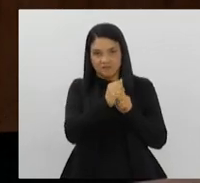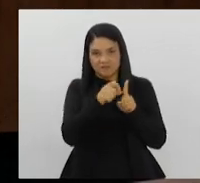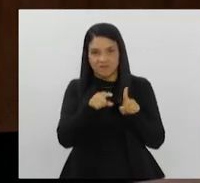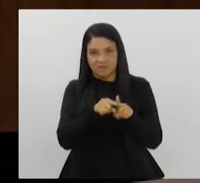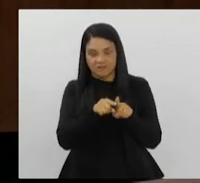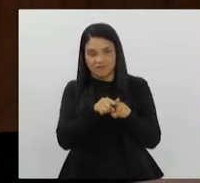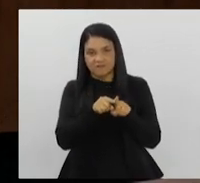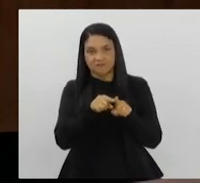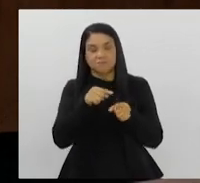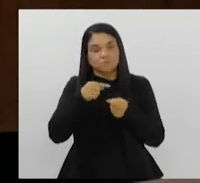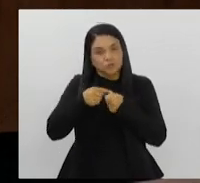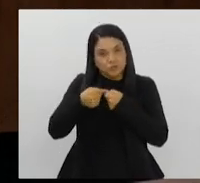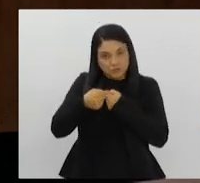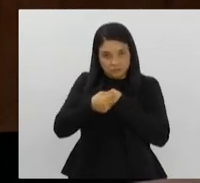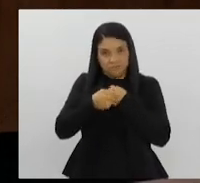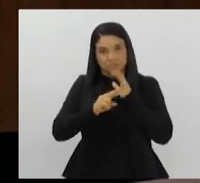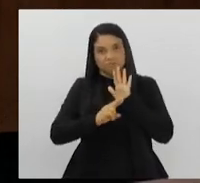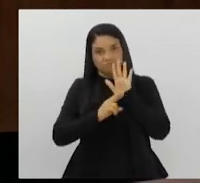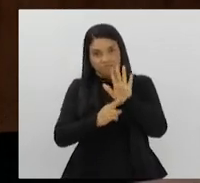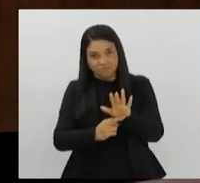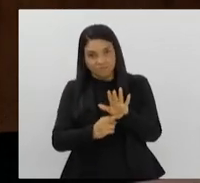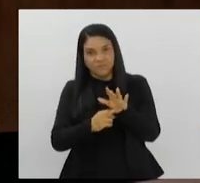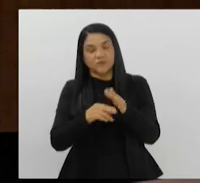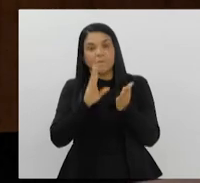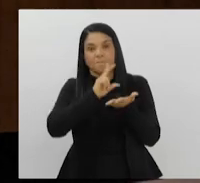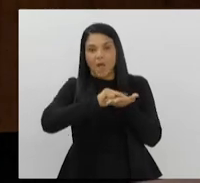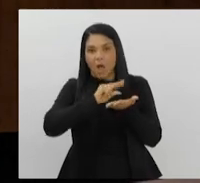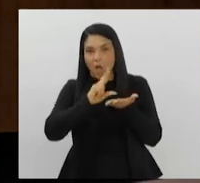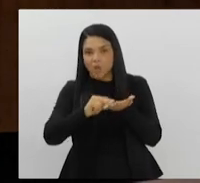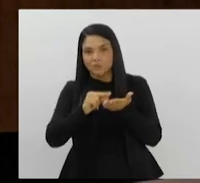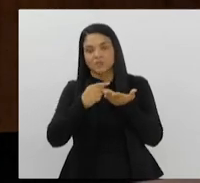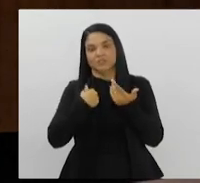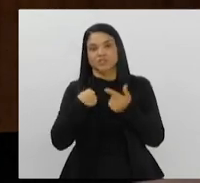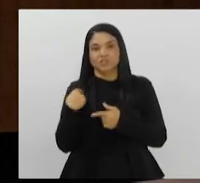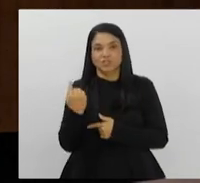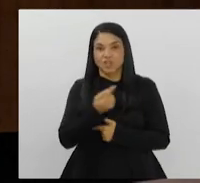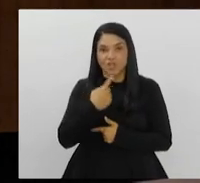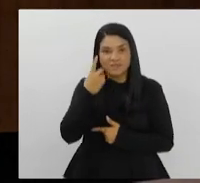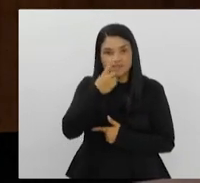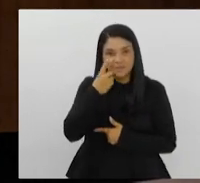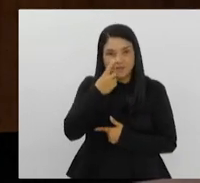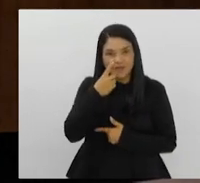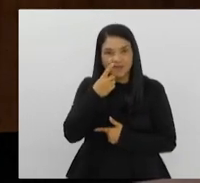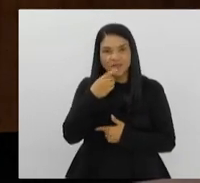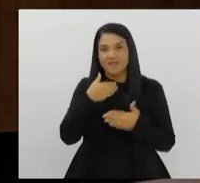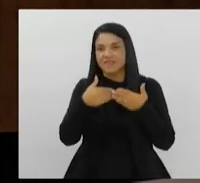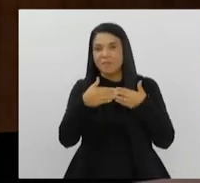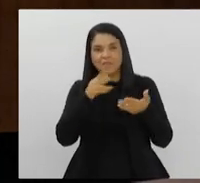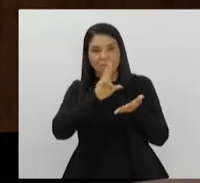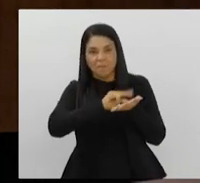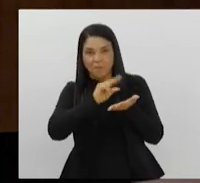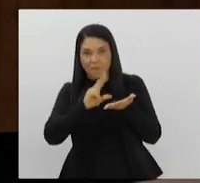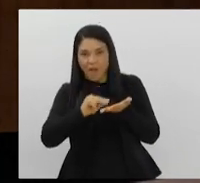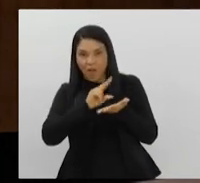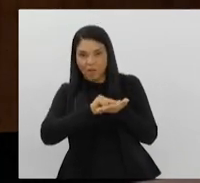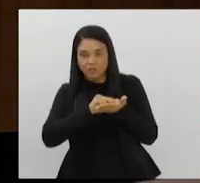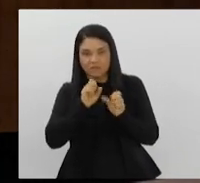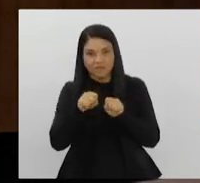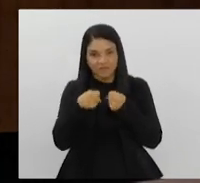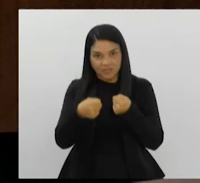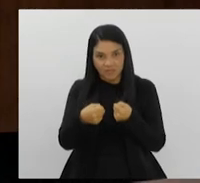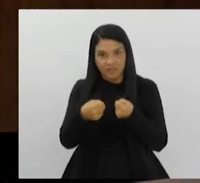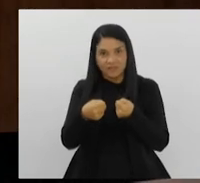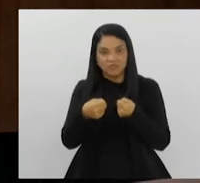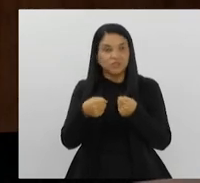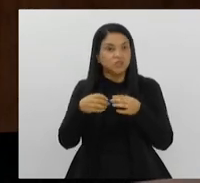representar municípios, para representar pautas. E todos nós, independente da pauta às quais abraçamos, somos deputados